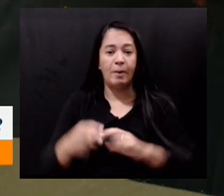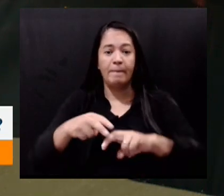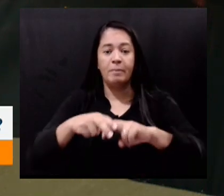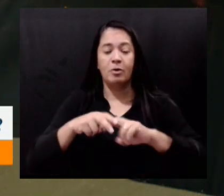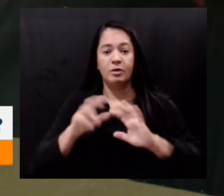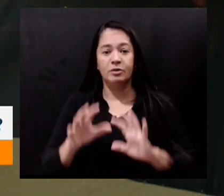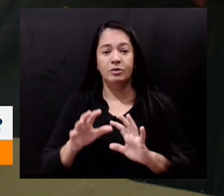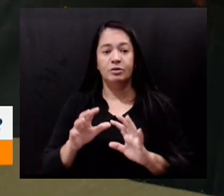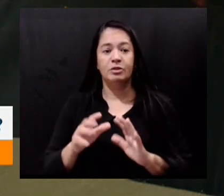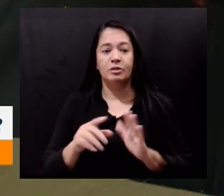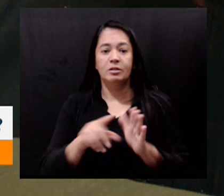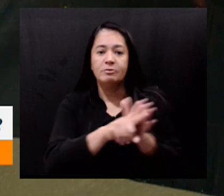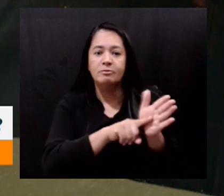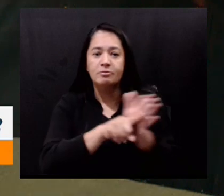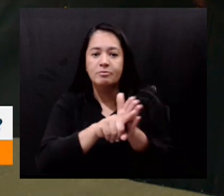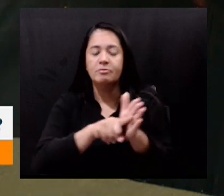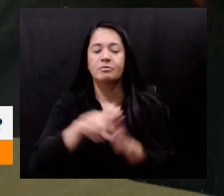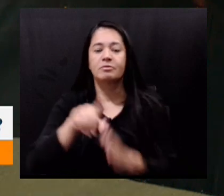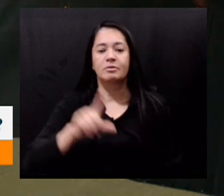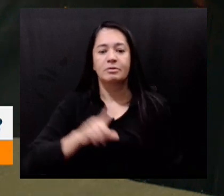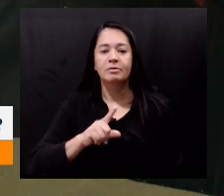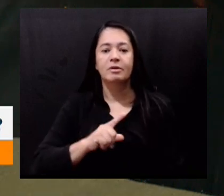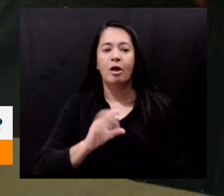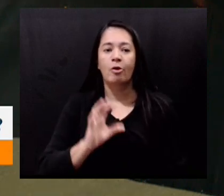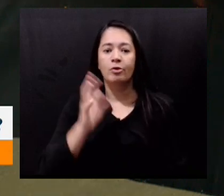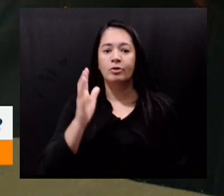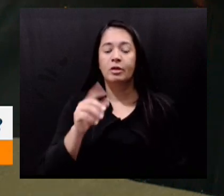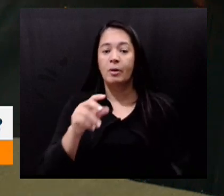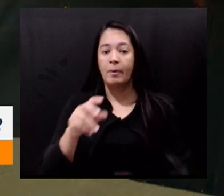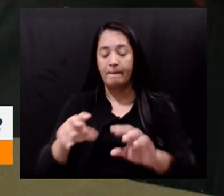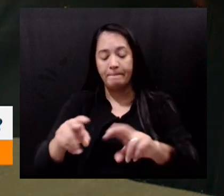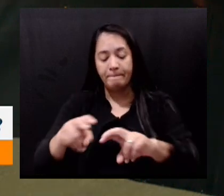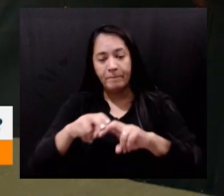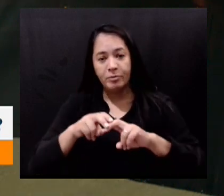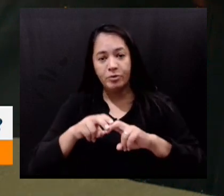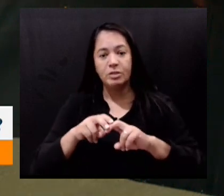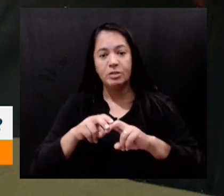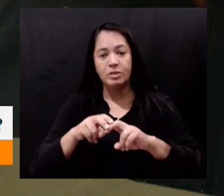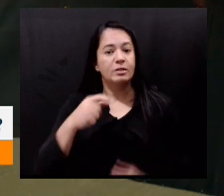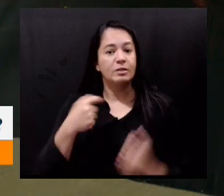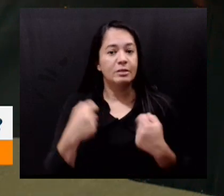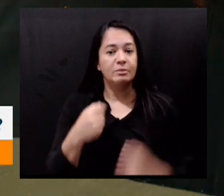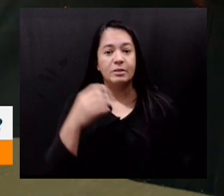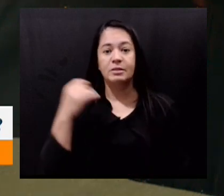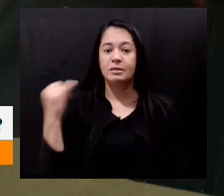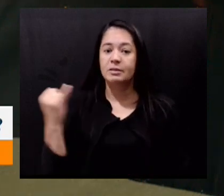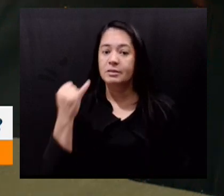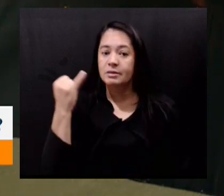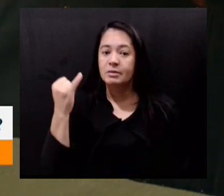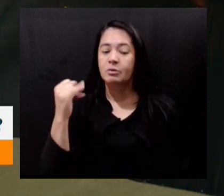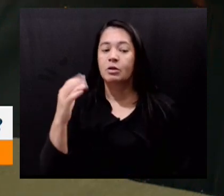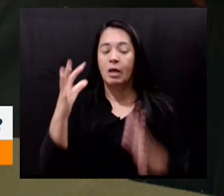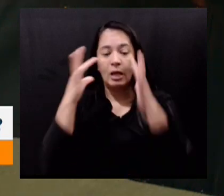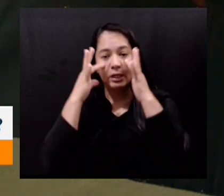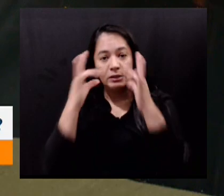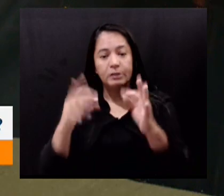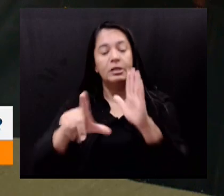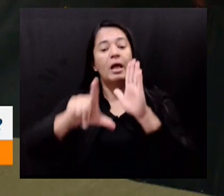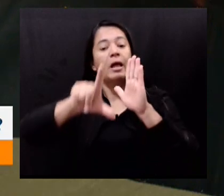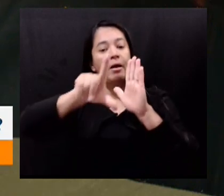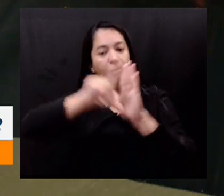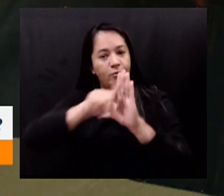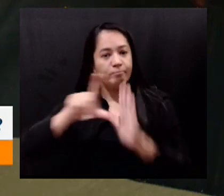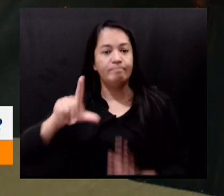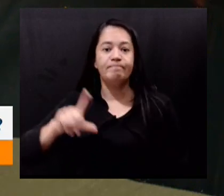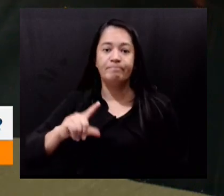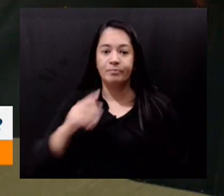é importante você ficar atento que a internet, ela não é terra de ninguém, tem leis hoje, tem a questão da